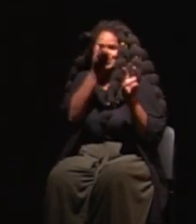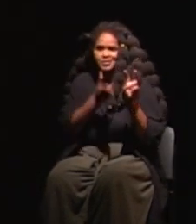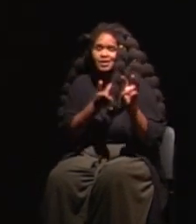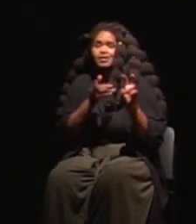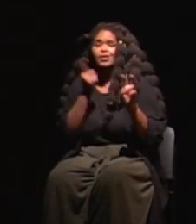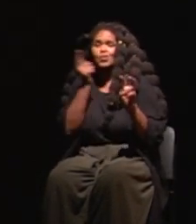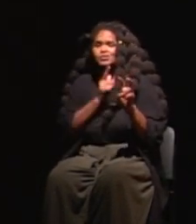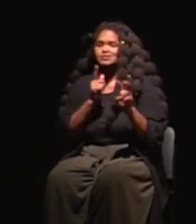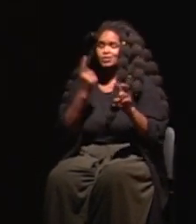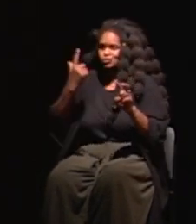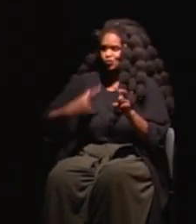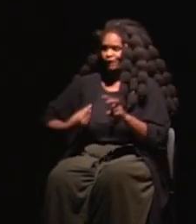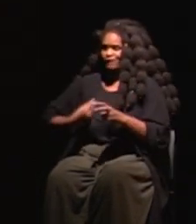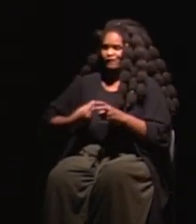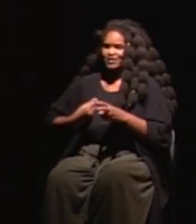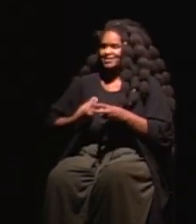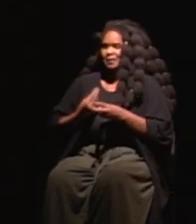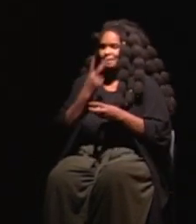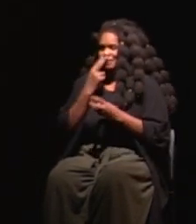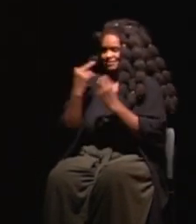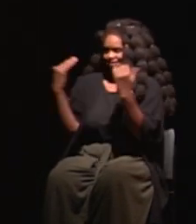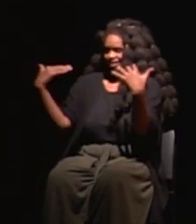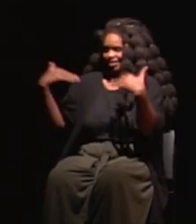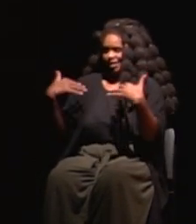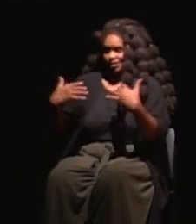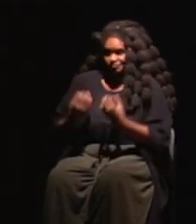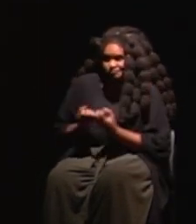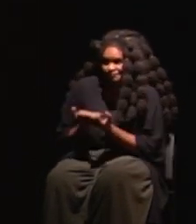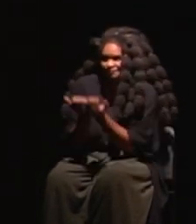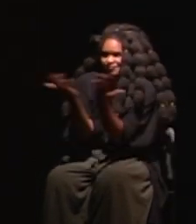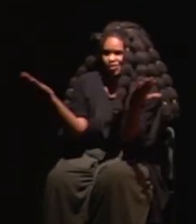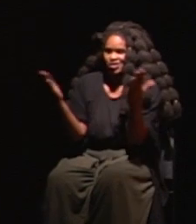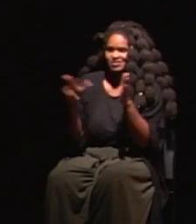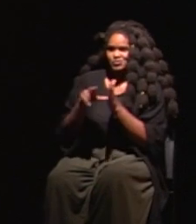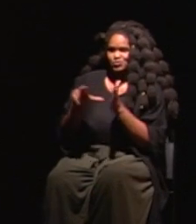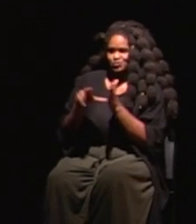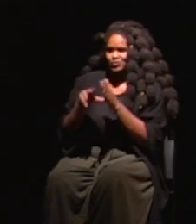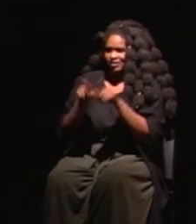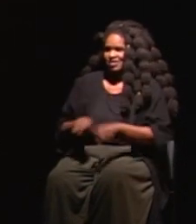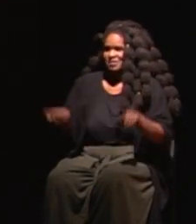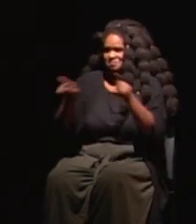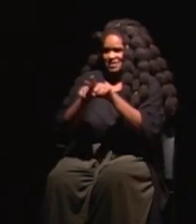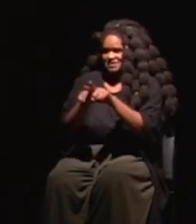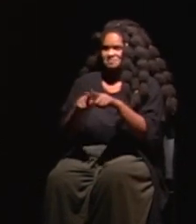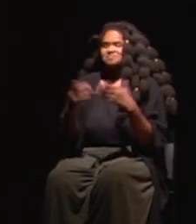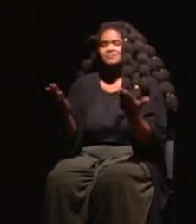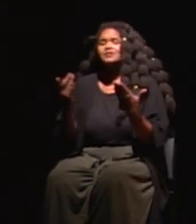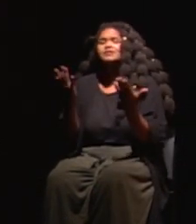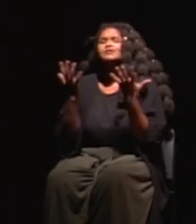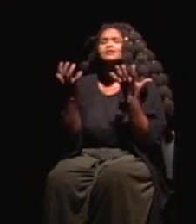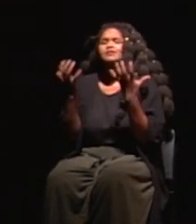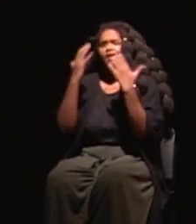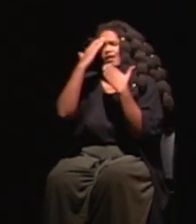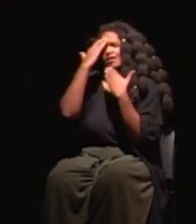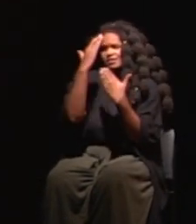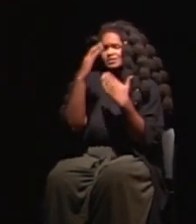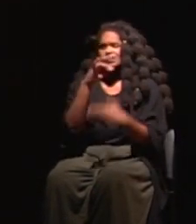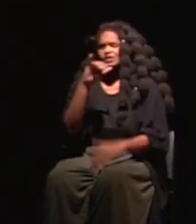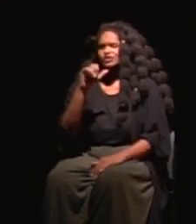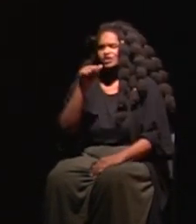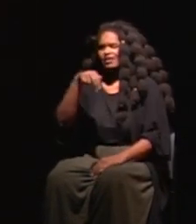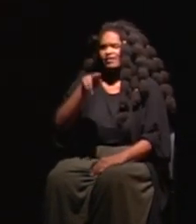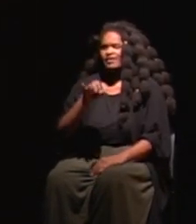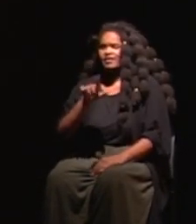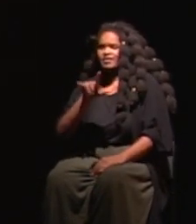uma vida, inclusive fora, né, quer dizer, do Instituto Moreira Salles. Também gostaríamos muito de agradecer às filhas, a Jacqueline e a